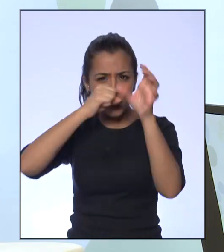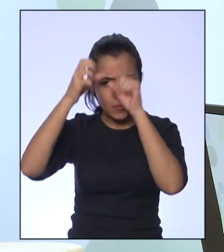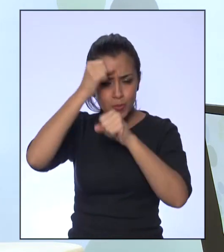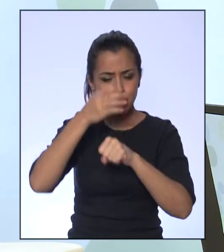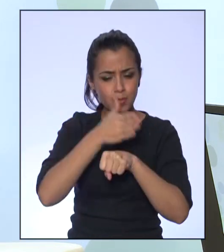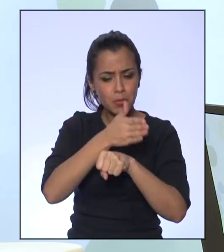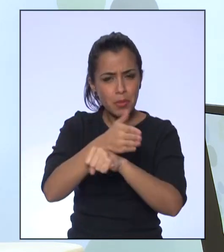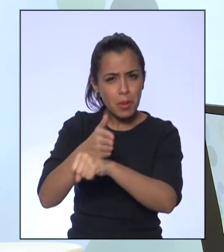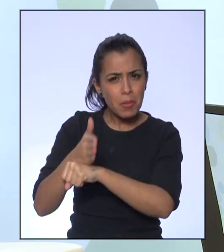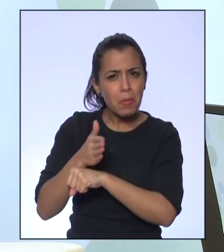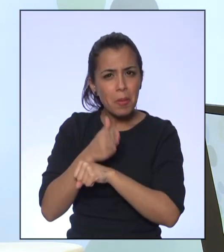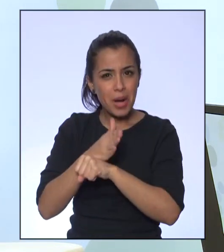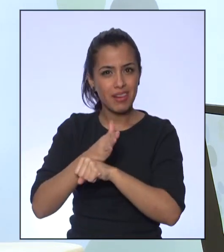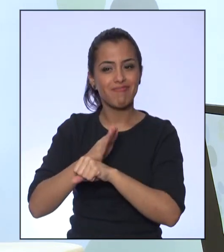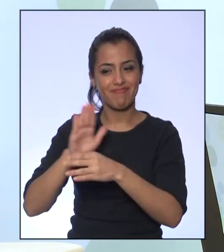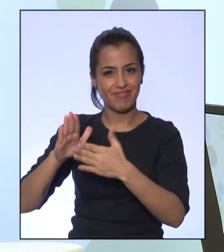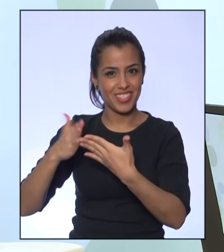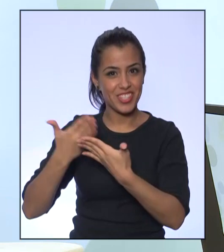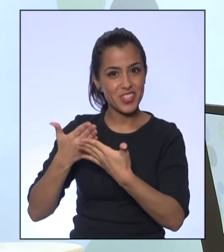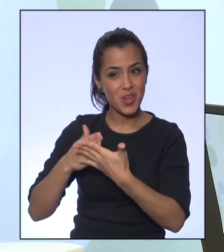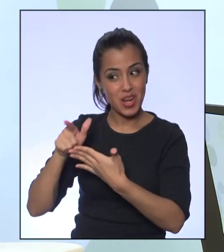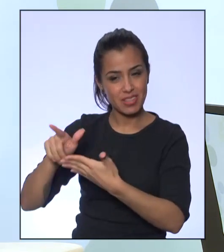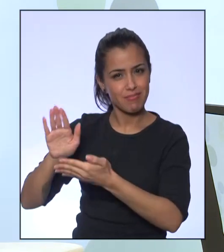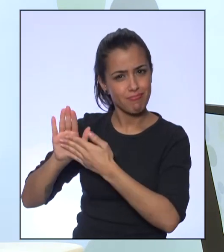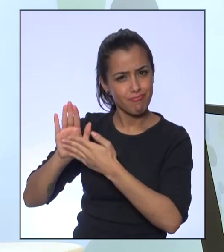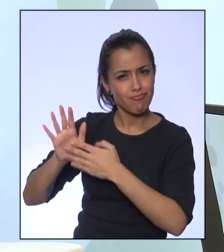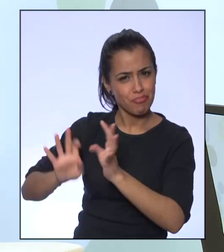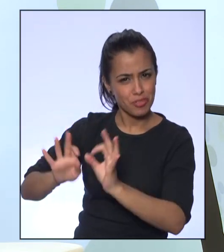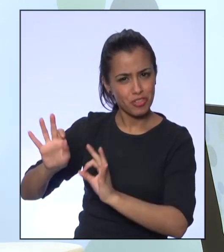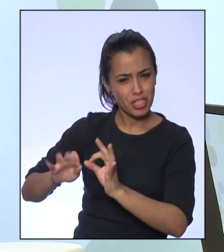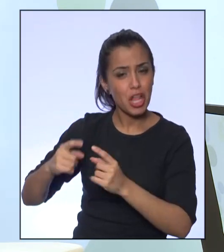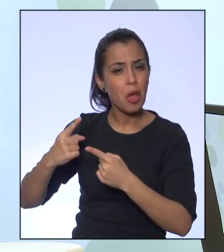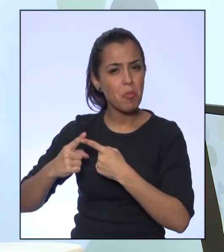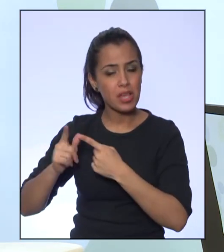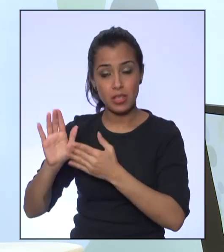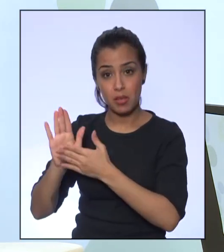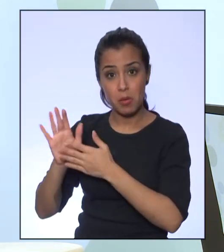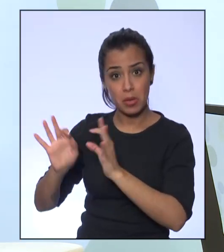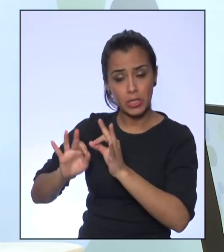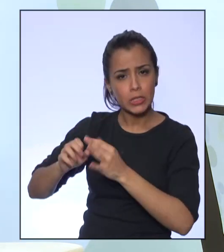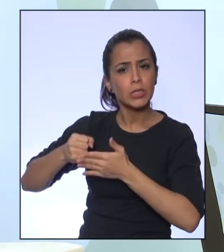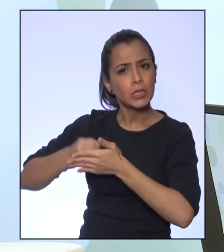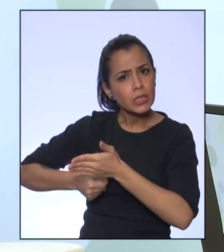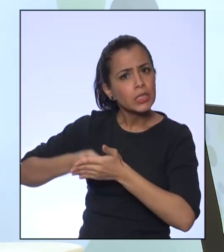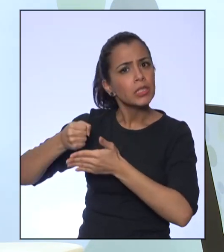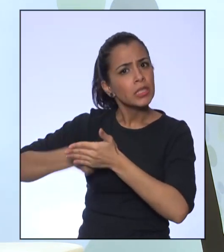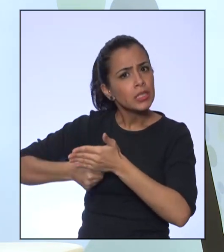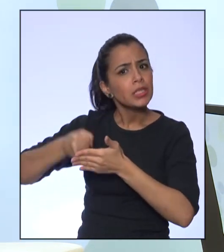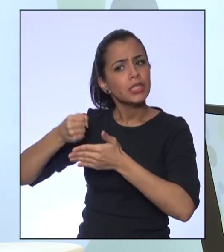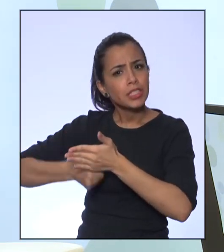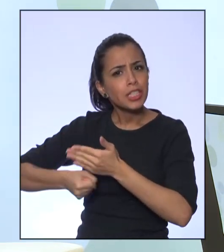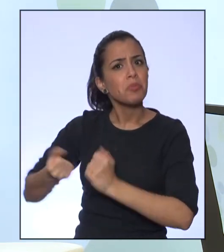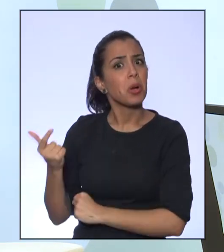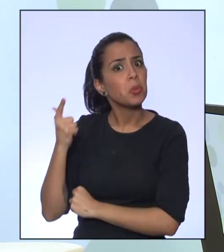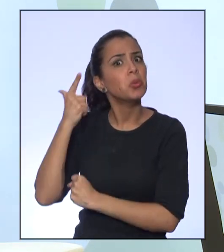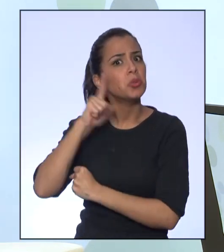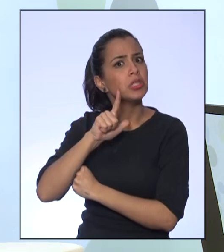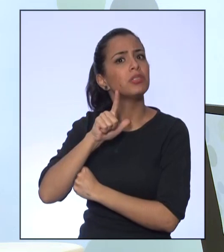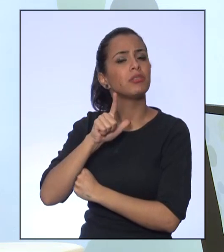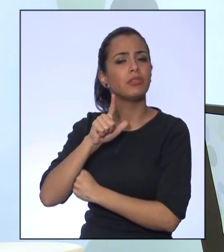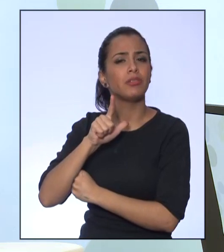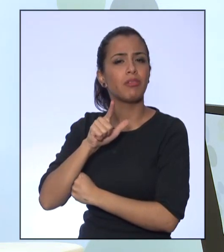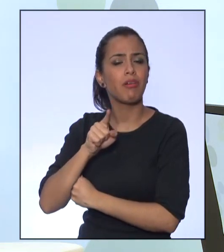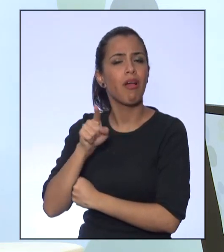campanha, porque a campanha foi um trabalho muito duro para colocar a campanha no ar, lá, junto com o pessoal